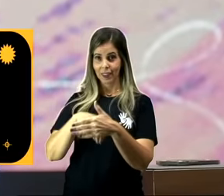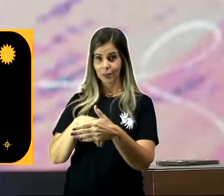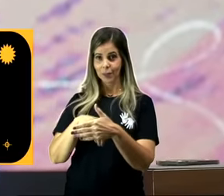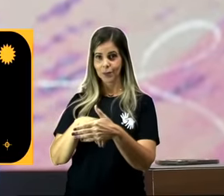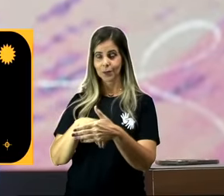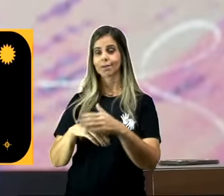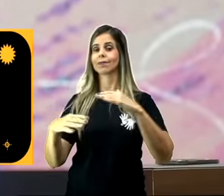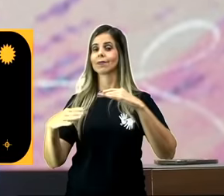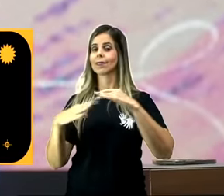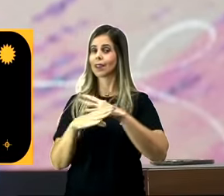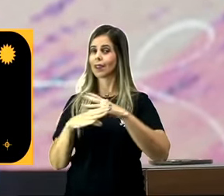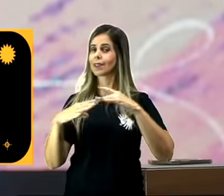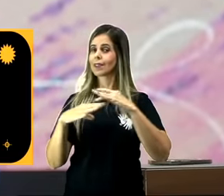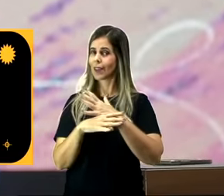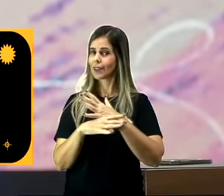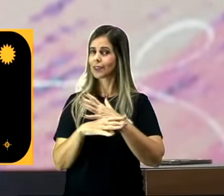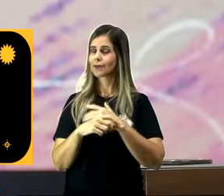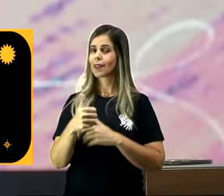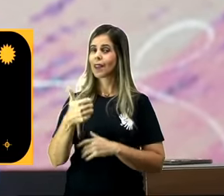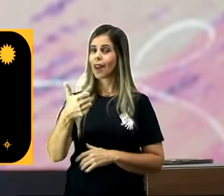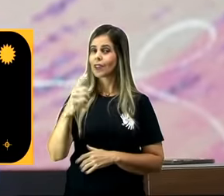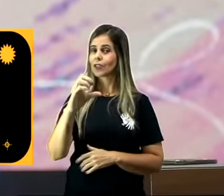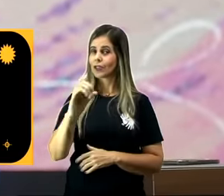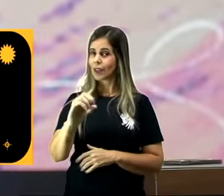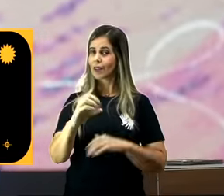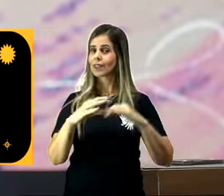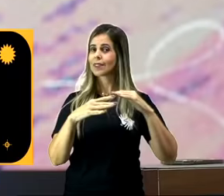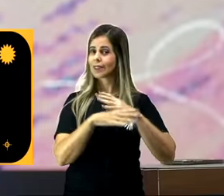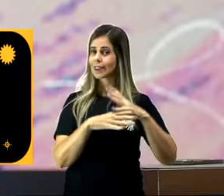10 cidades. O que Jesus fez em uma.